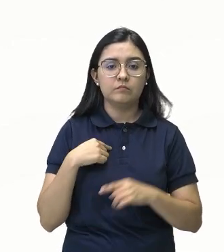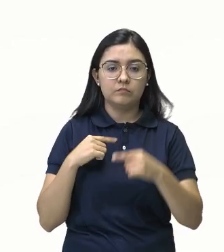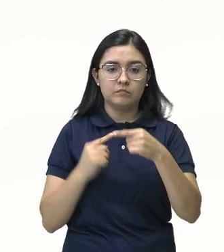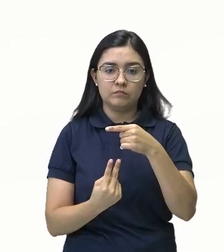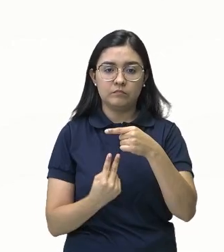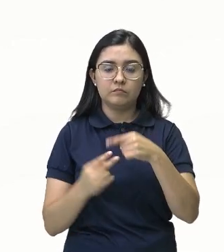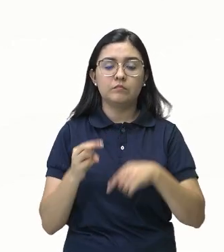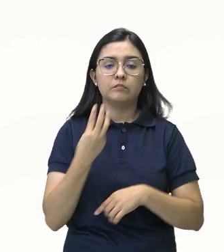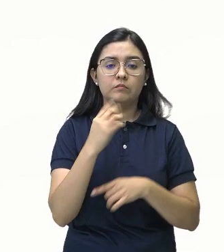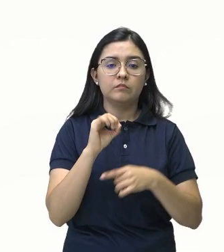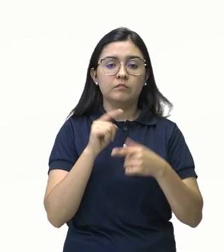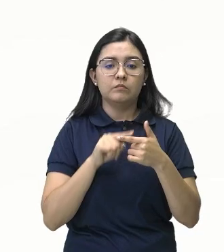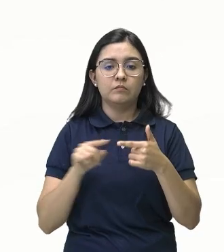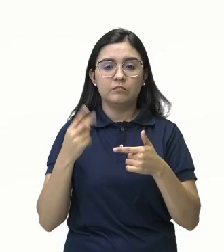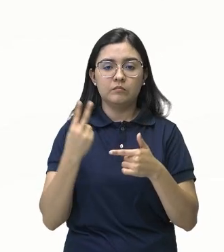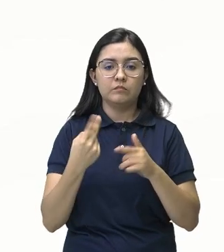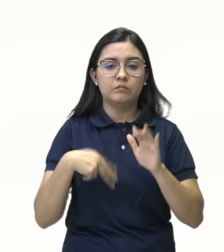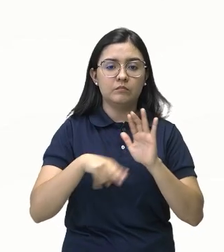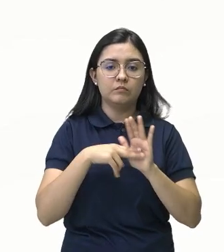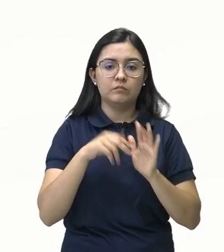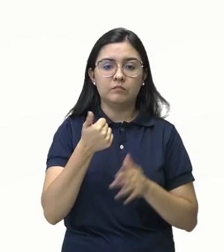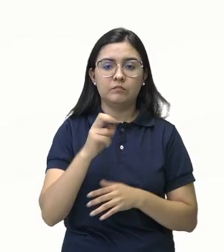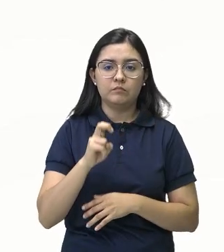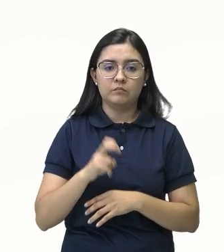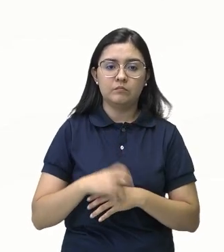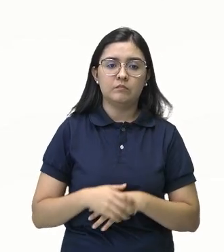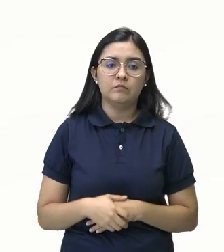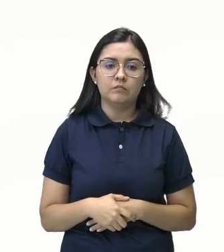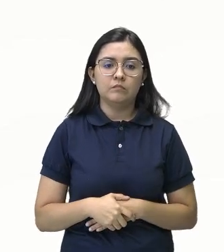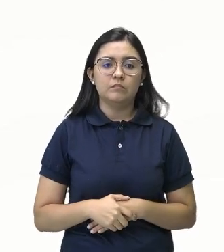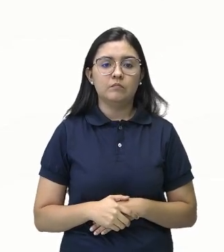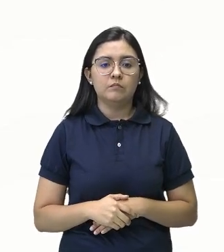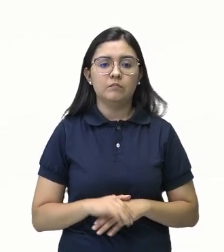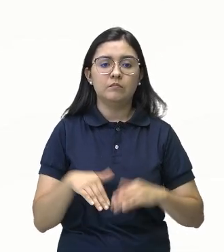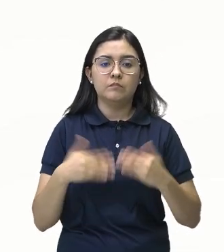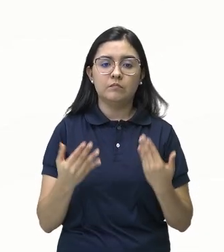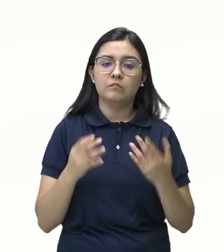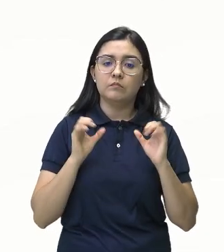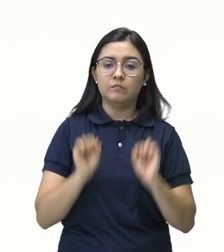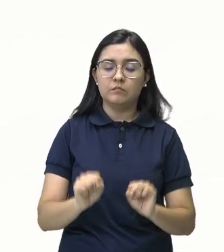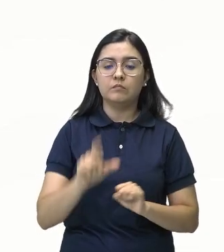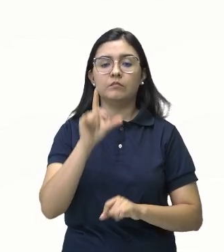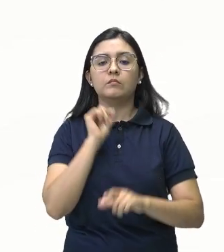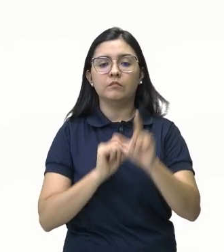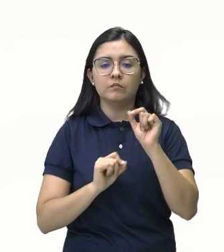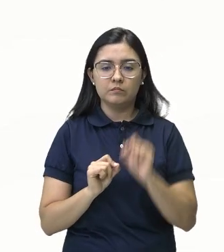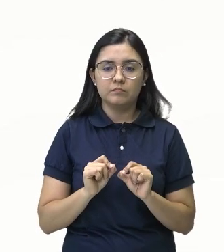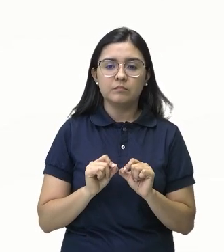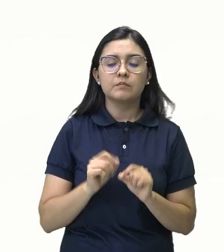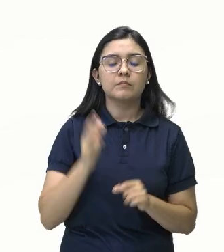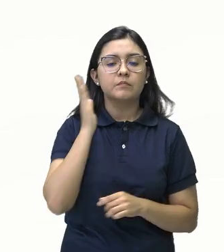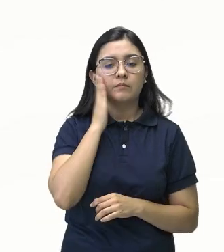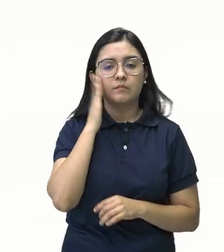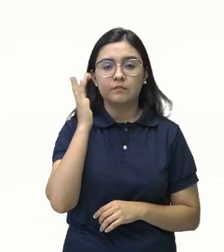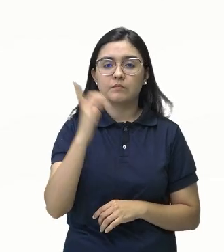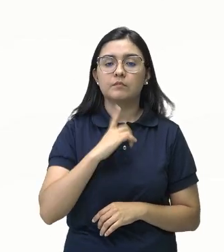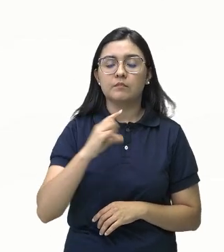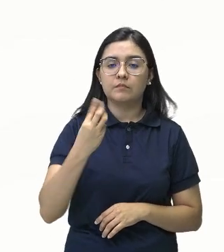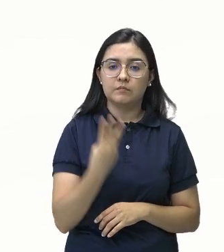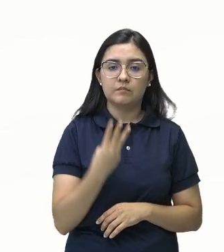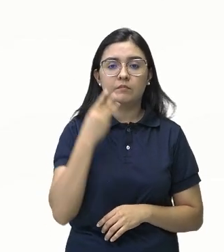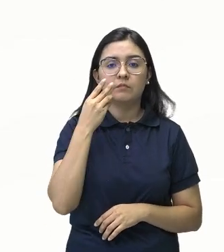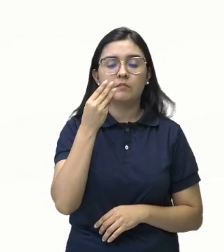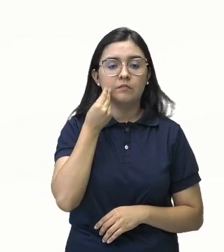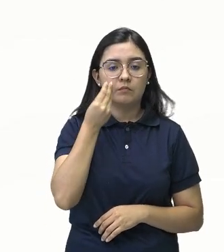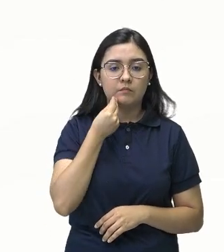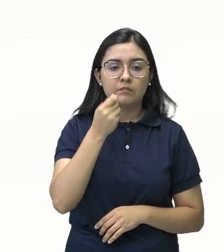embaixo. 30 dividido por 2, 15. Então, eu posso aí escolher, né, sabendo que eu tenho 3 sabores